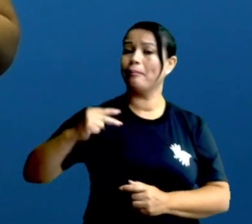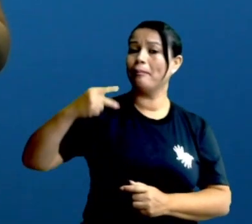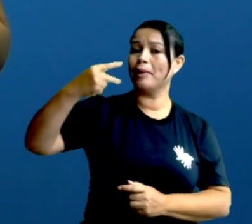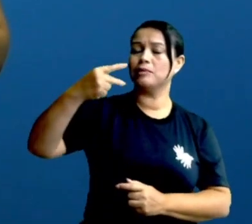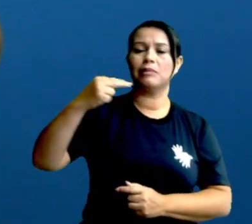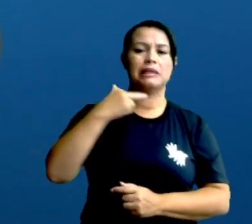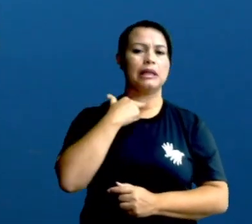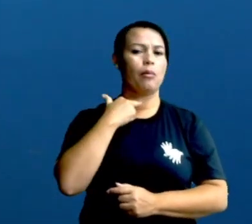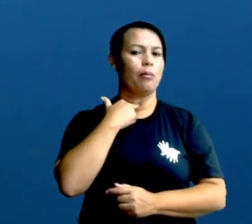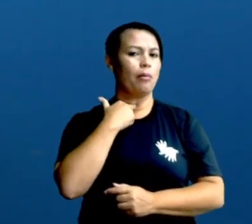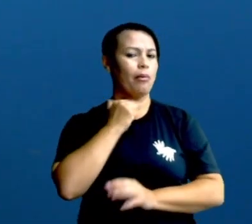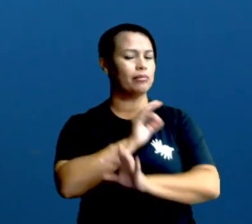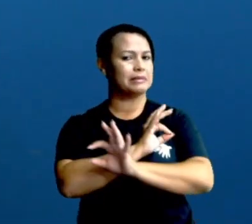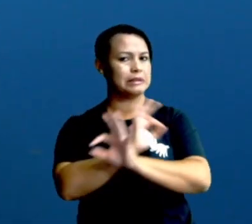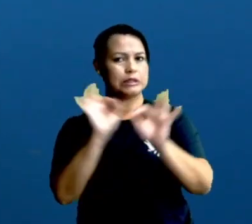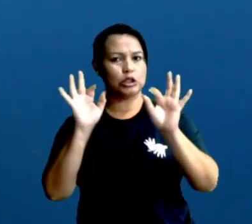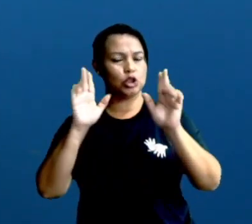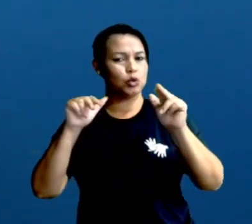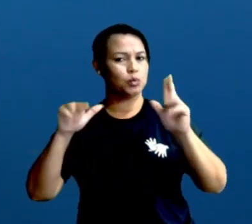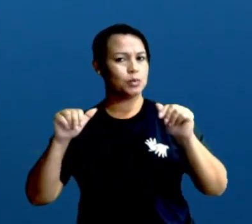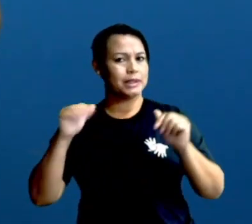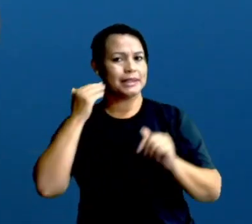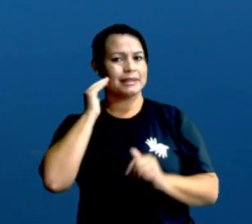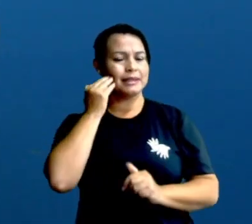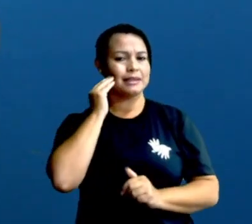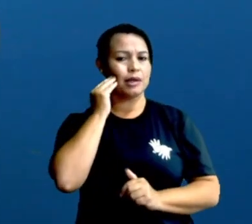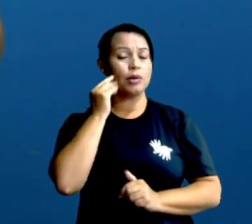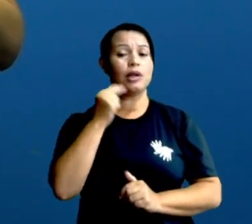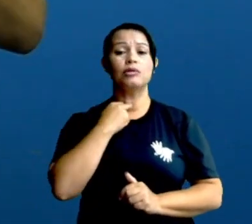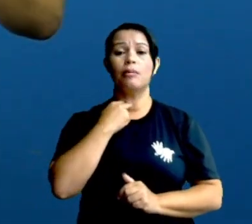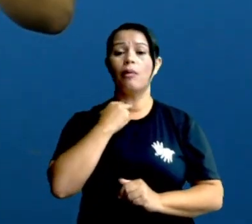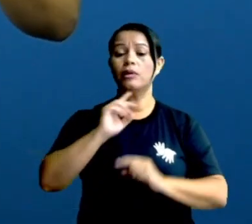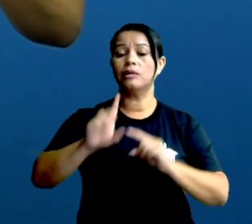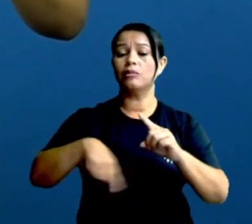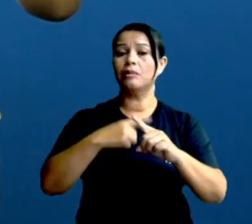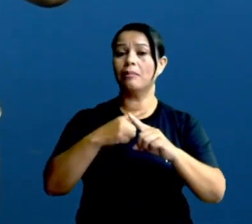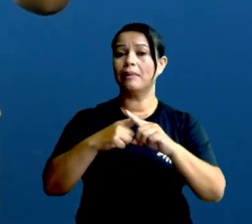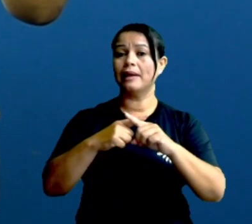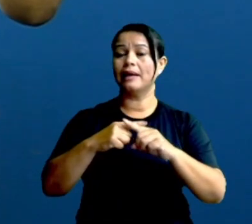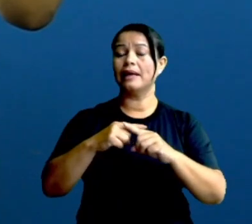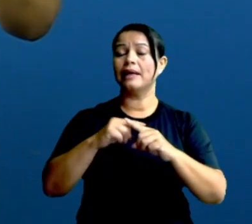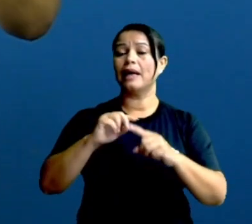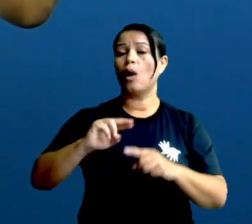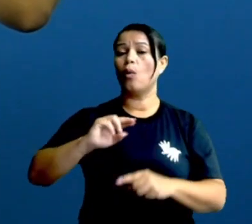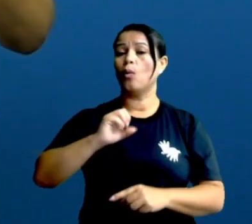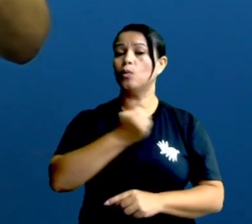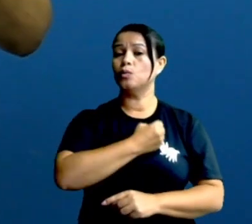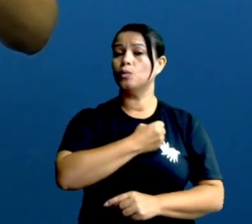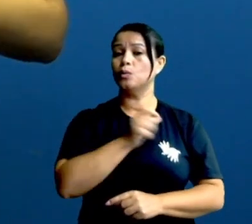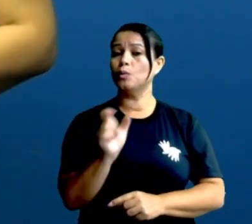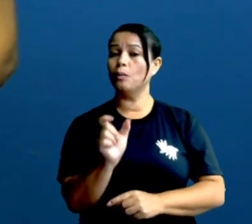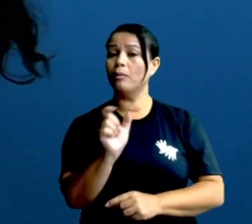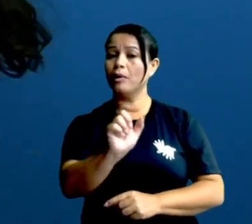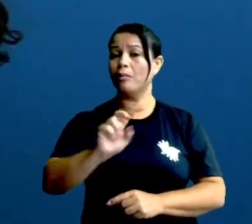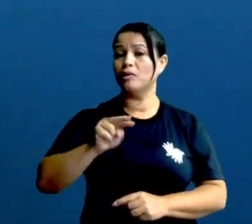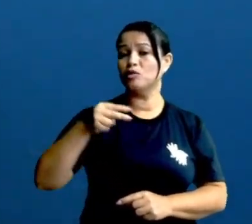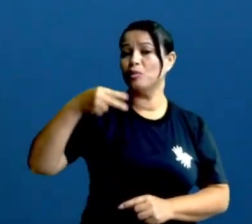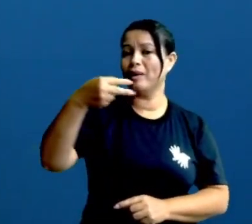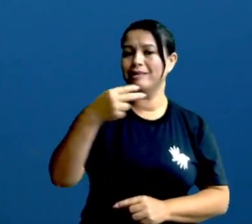não existe em forma alguma. Não se multiplica a base pelo expoente. Tipo assim,